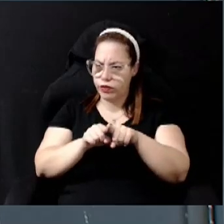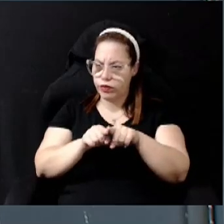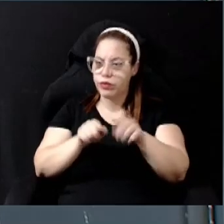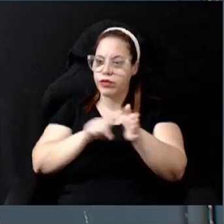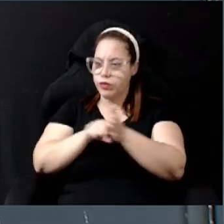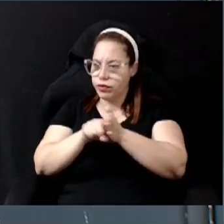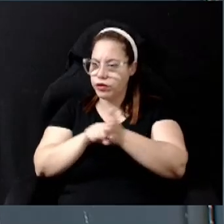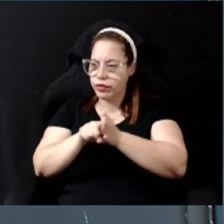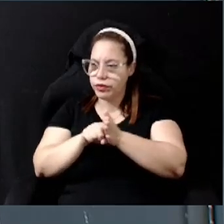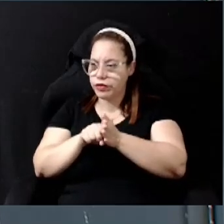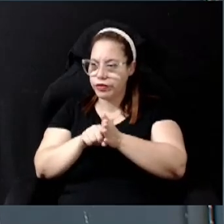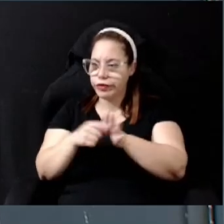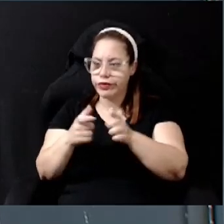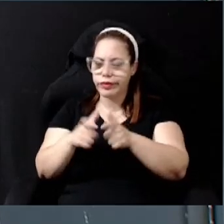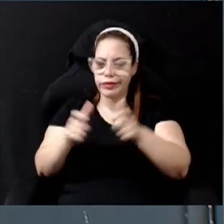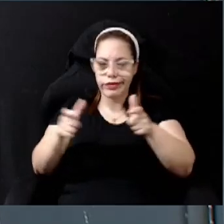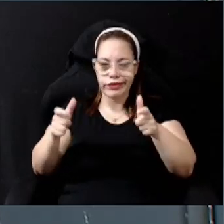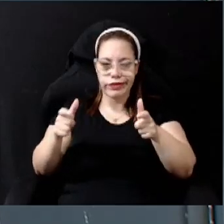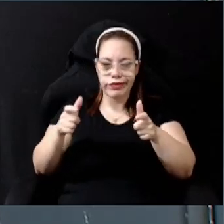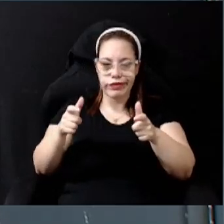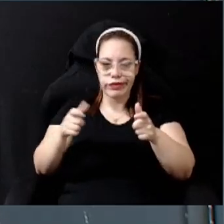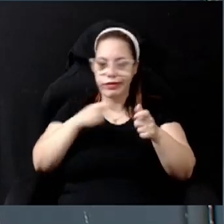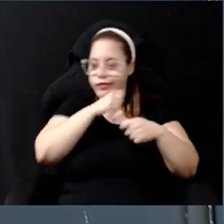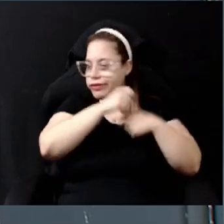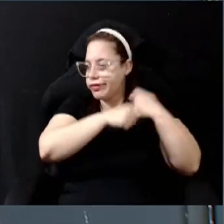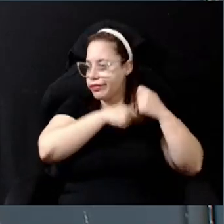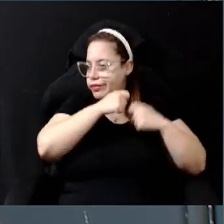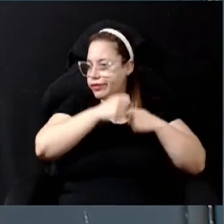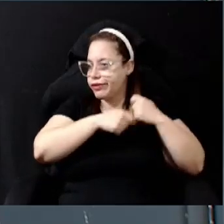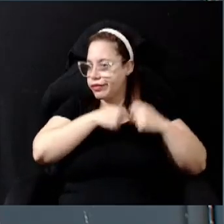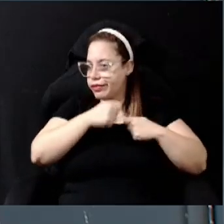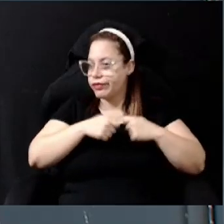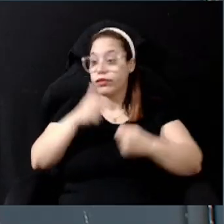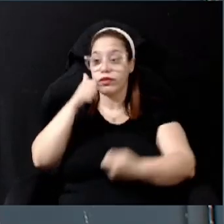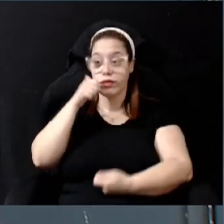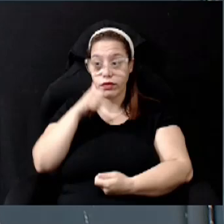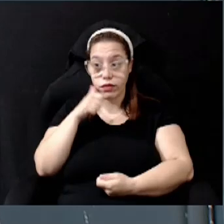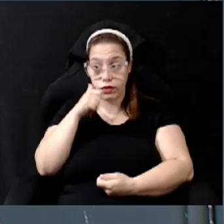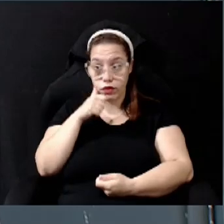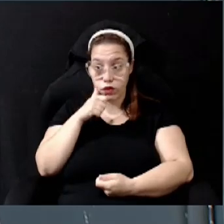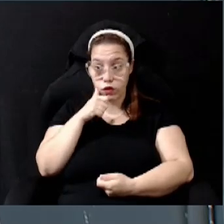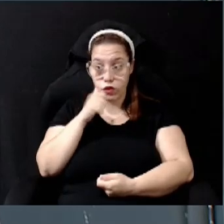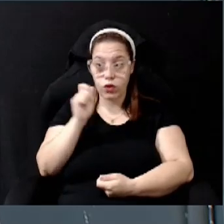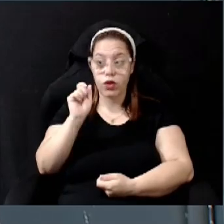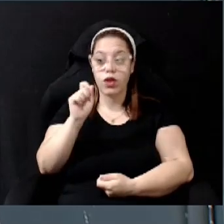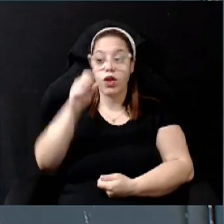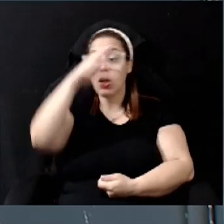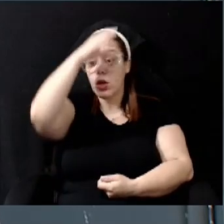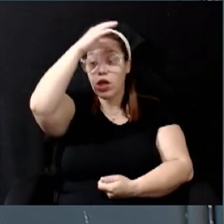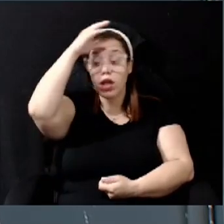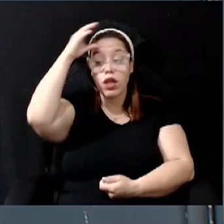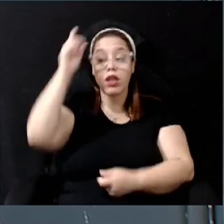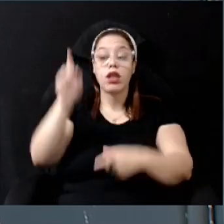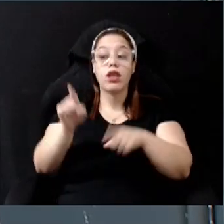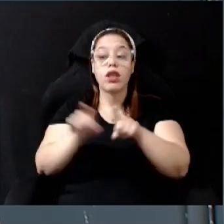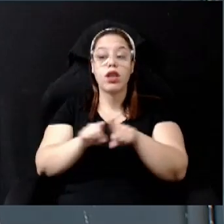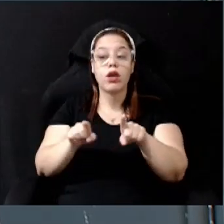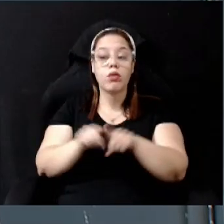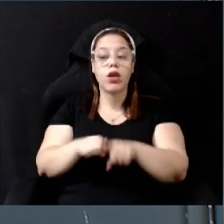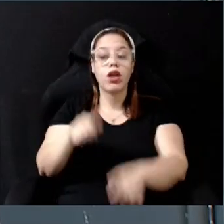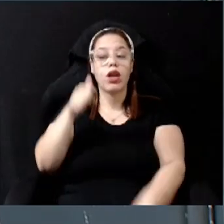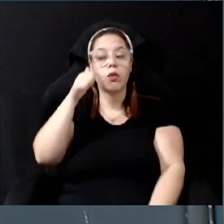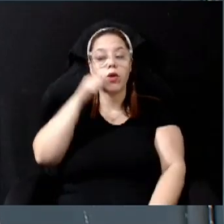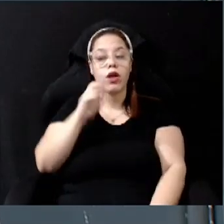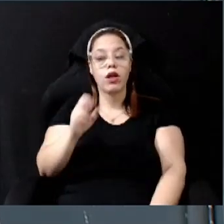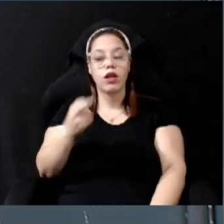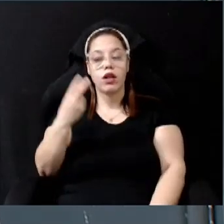grande parte de transistas é de mulheres. Sim. E os clientes, também é mulher ou hoje